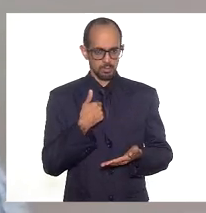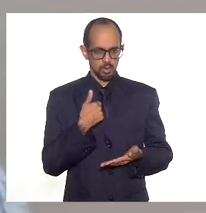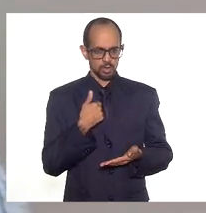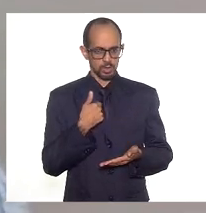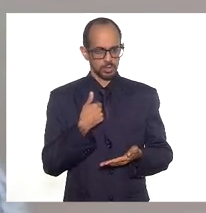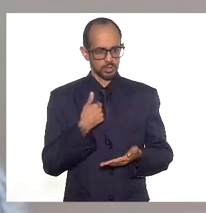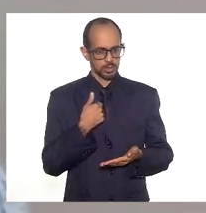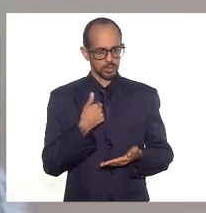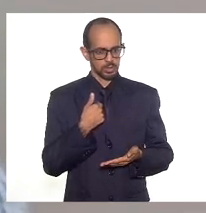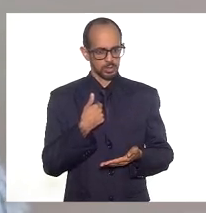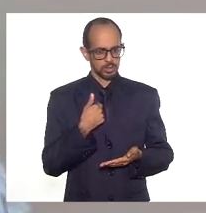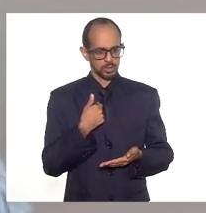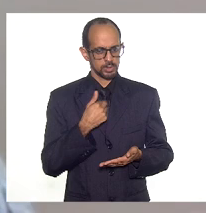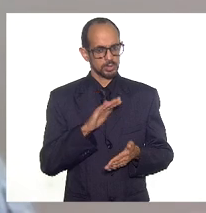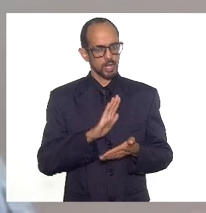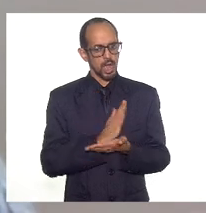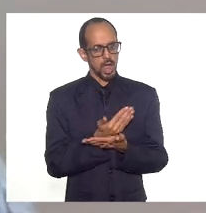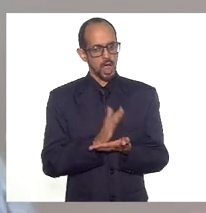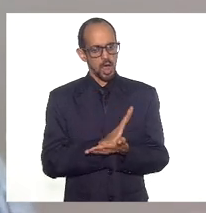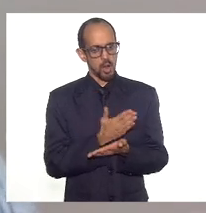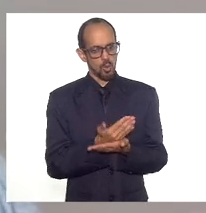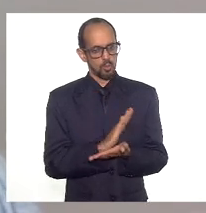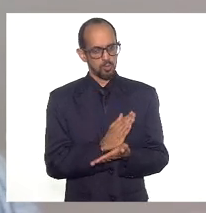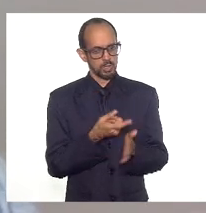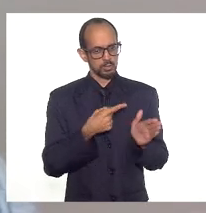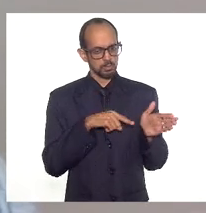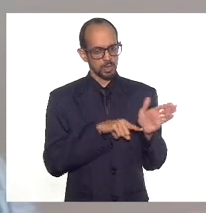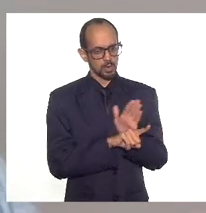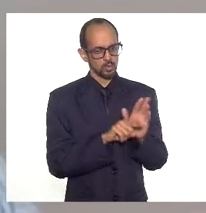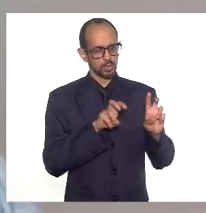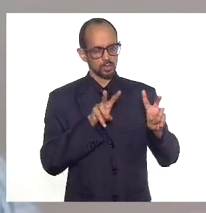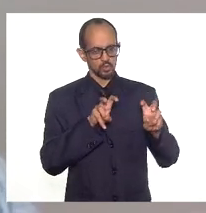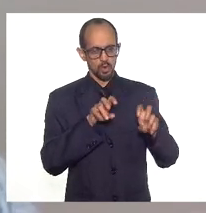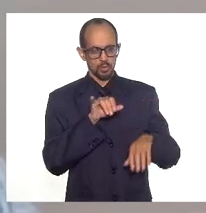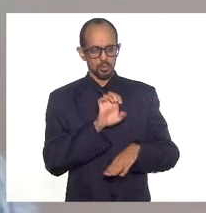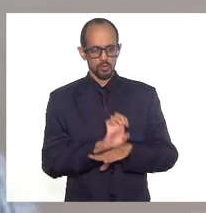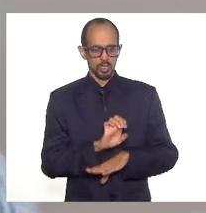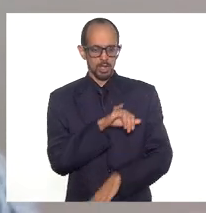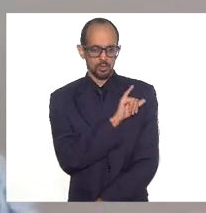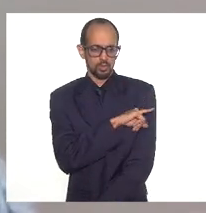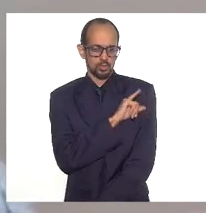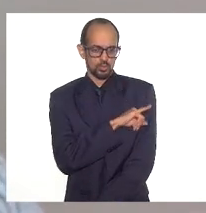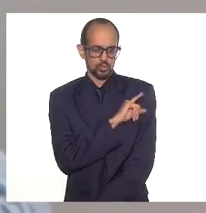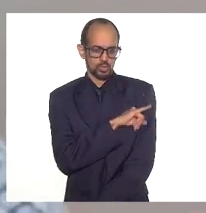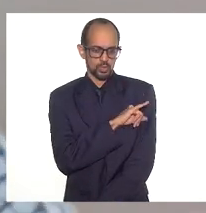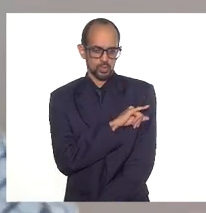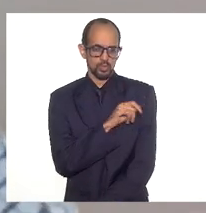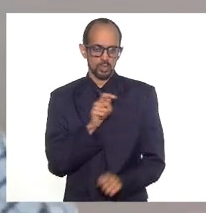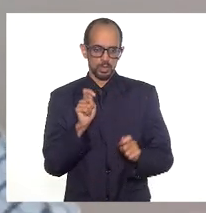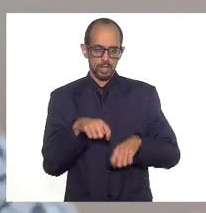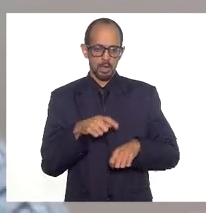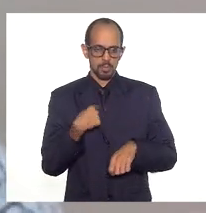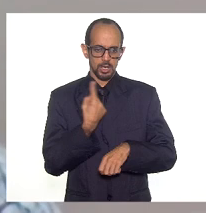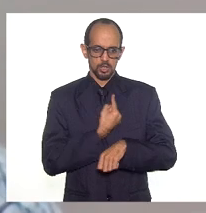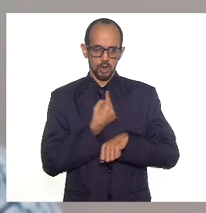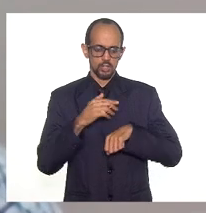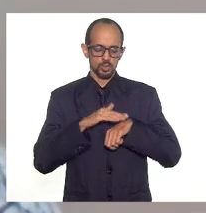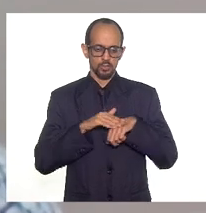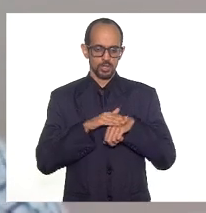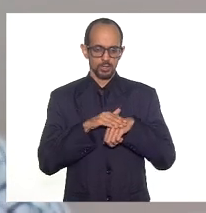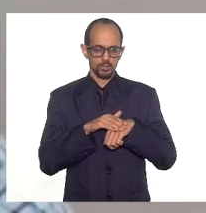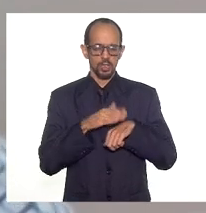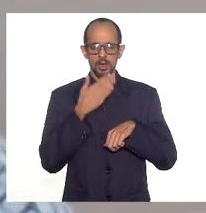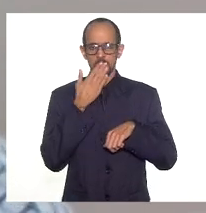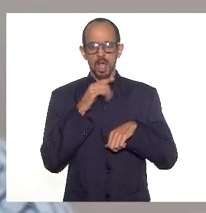acho que seriam algumas perguntas que dizem respeito ao Rio de Janeiro, que a gente pode estar conversando, quais são as perspectivas